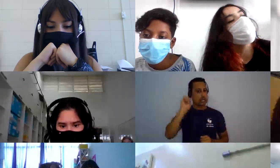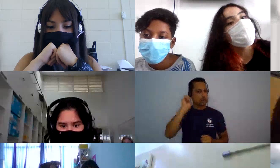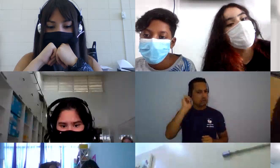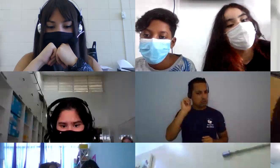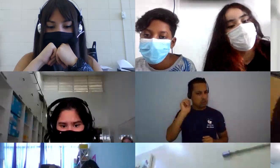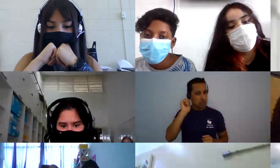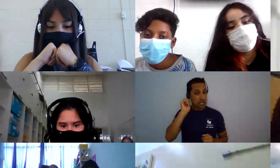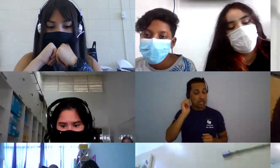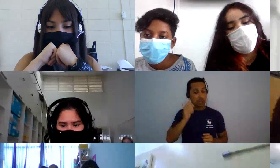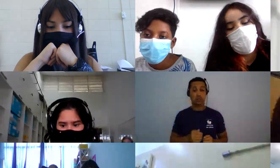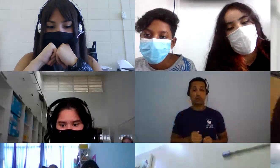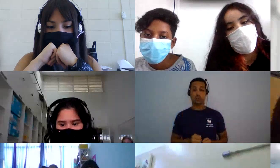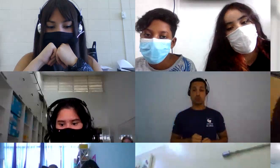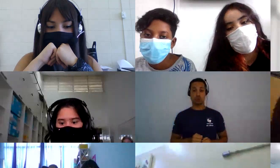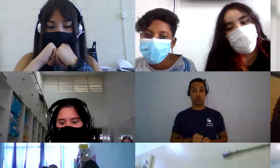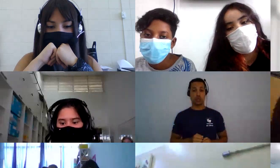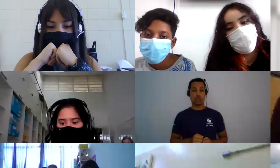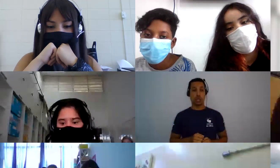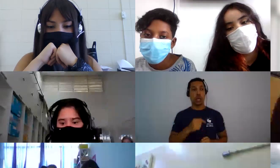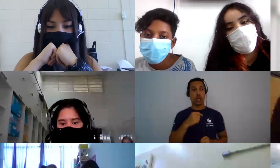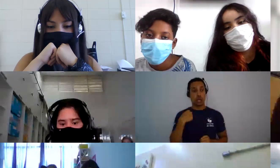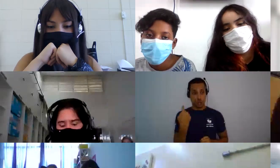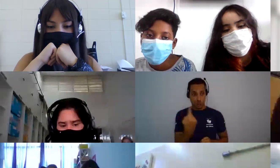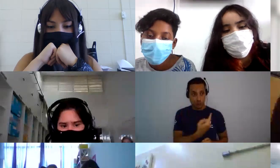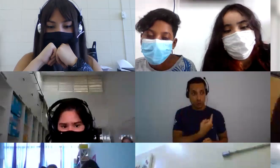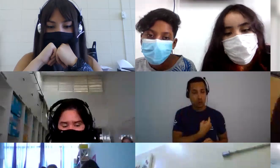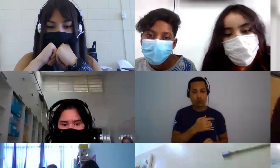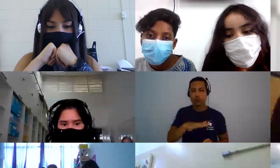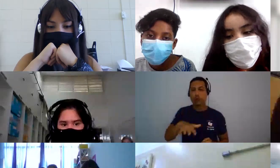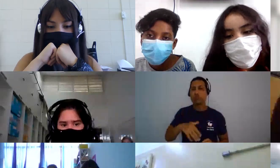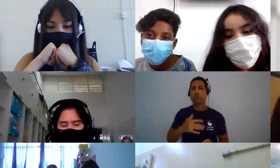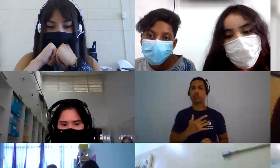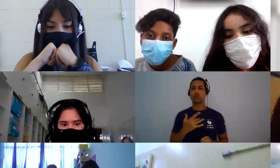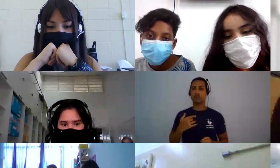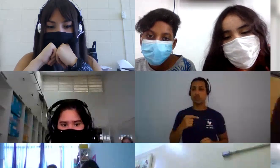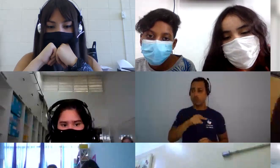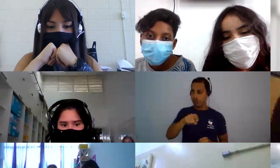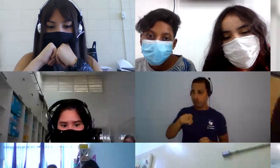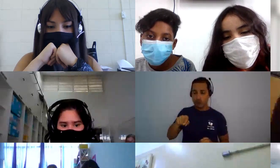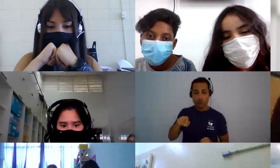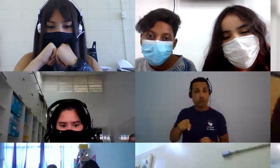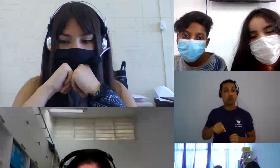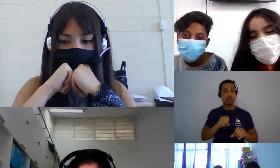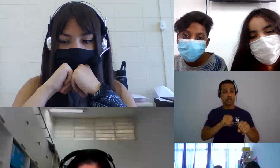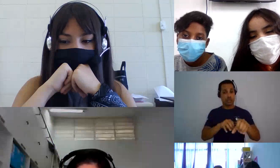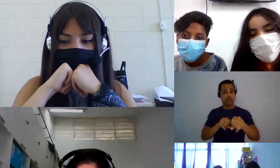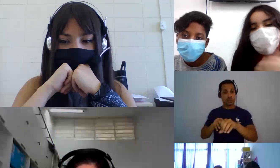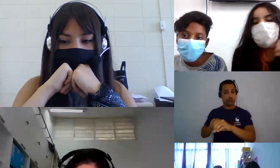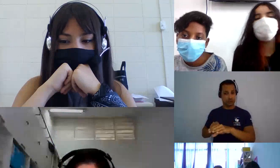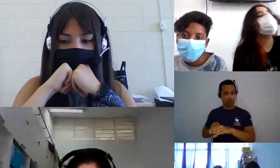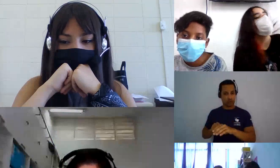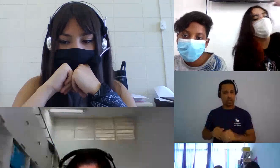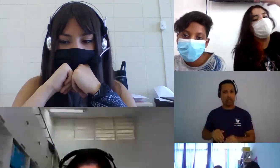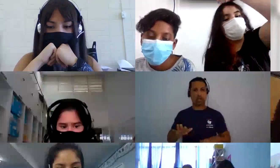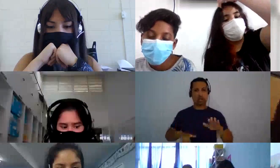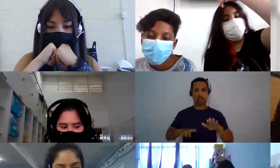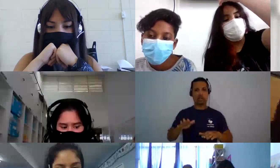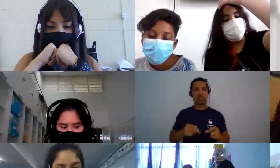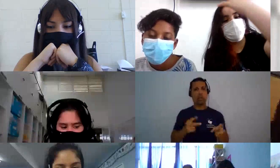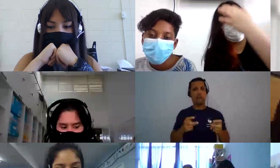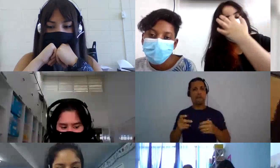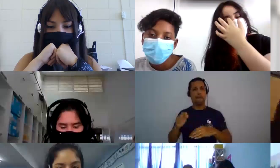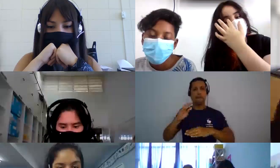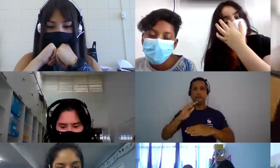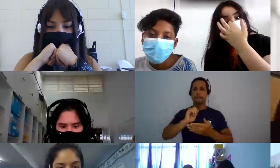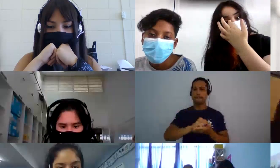para nós, da saúde, e para vocês também, da educação. Às vezes a gente percebe algumas atividades que a gente faz com essa meninada, onde